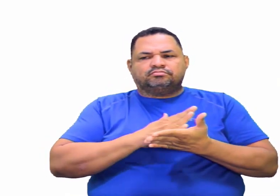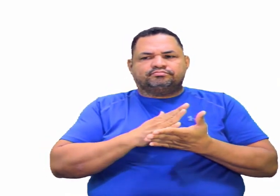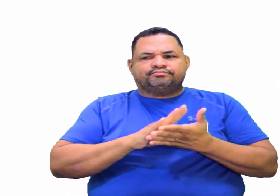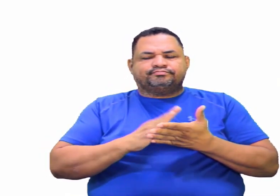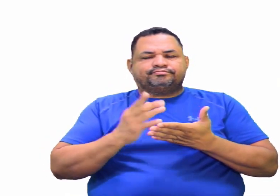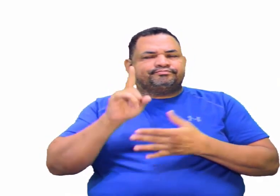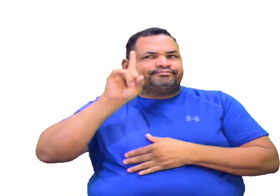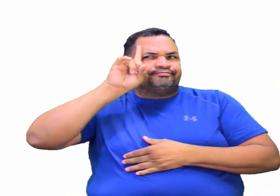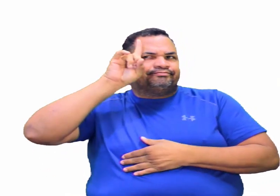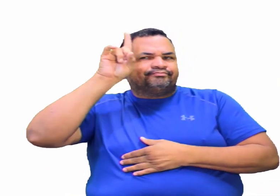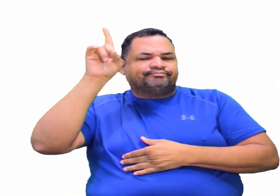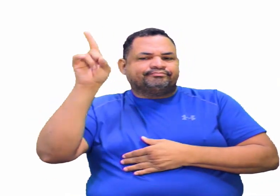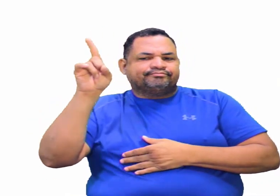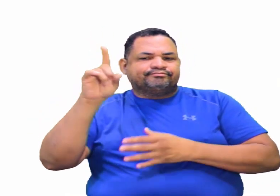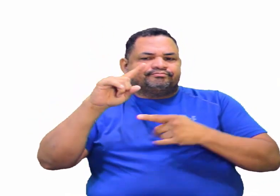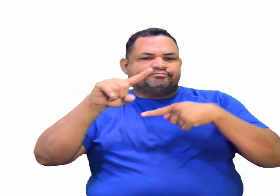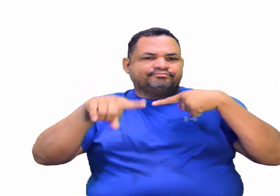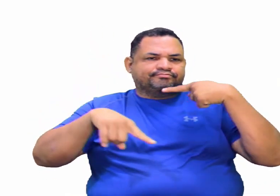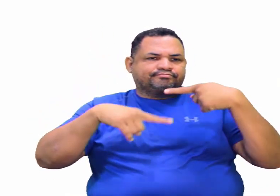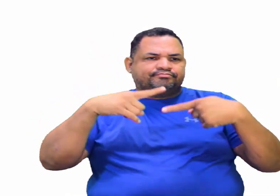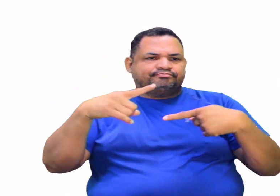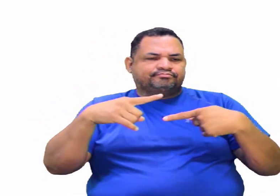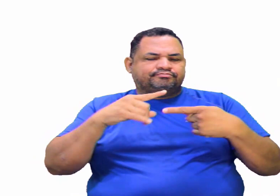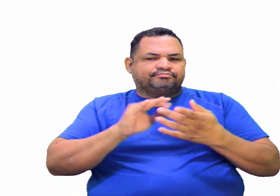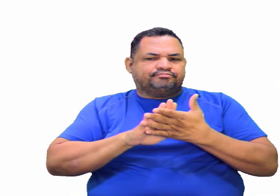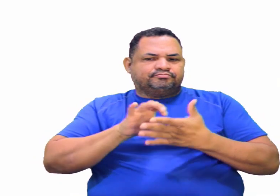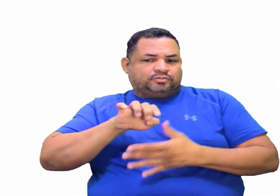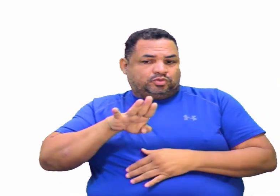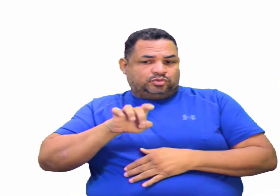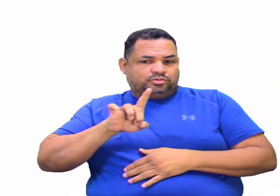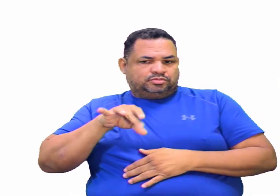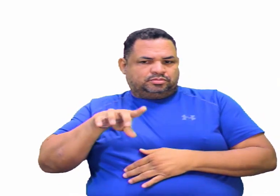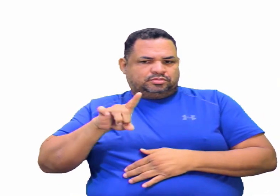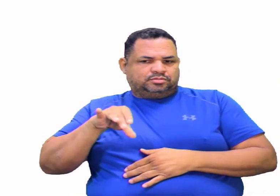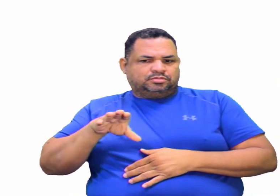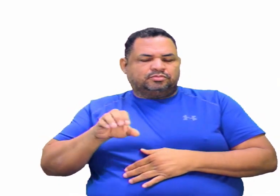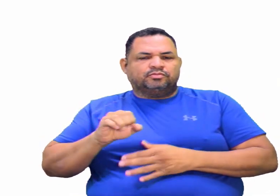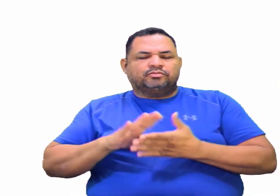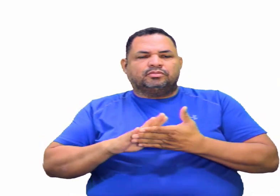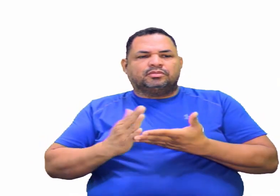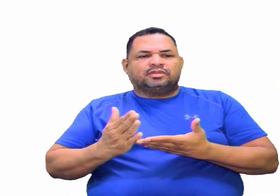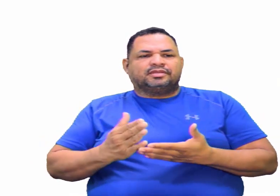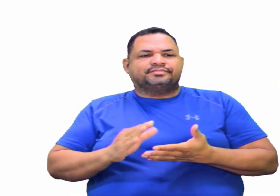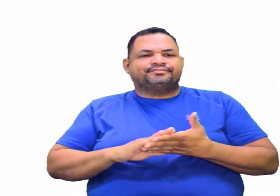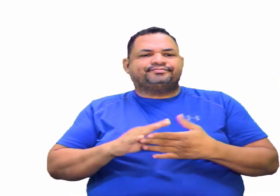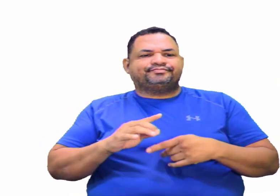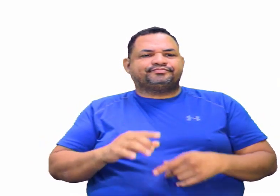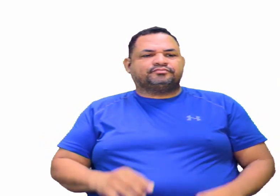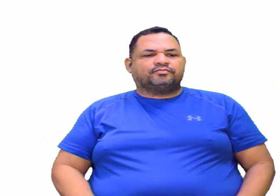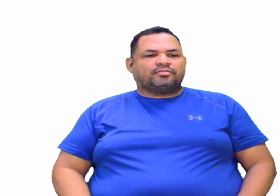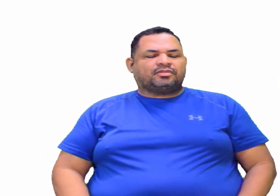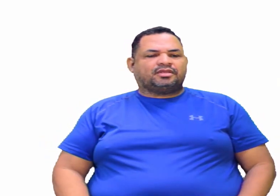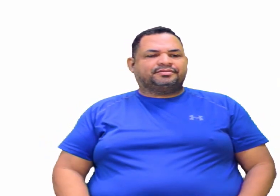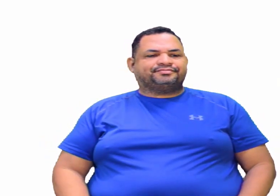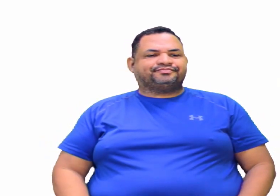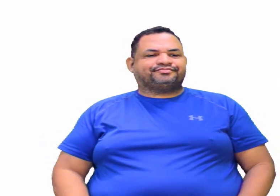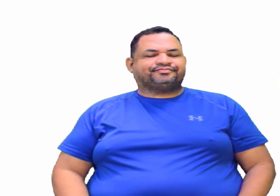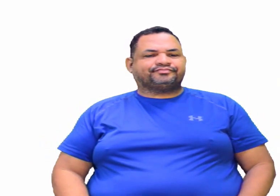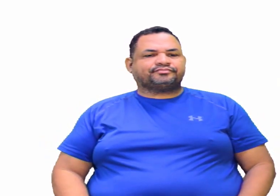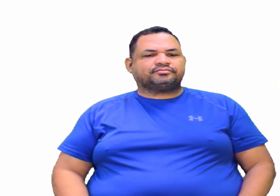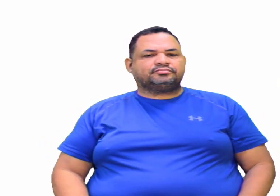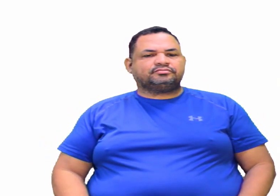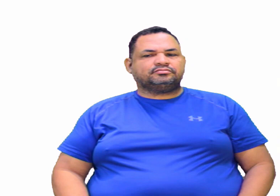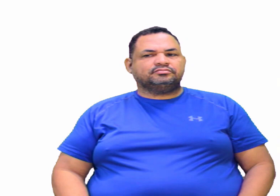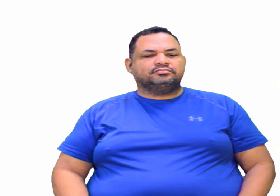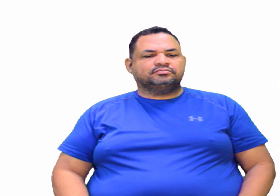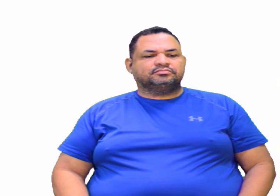uma ideia depois do impressionismo, né? Não era mais impressionismo, era algo além.